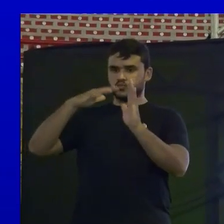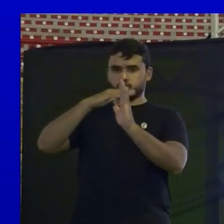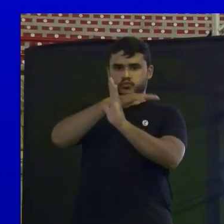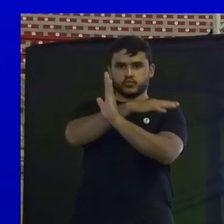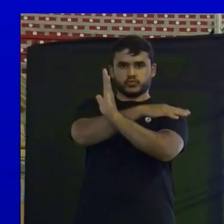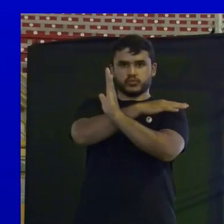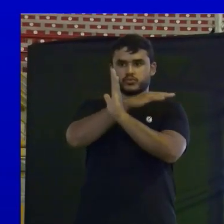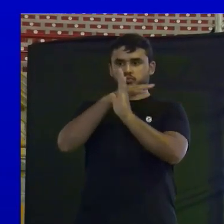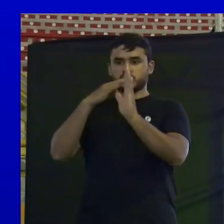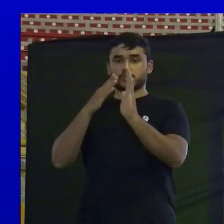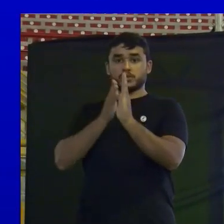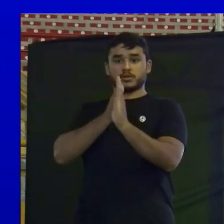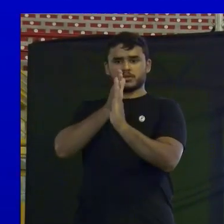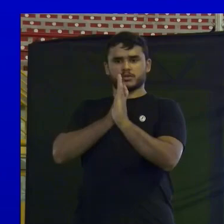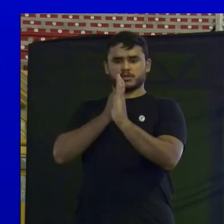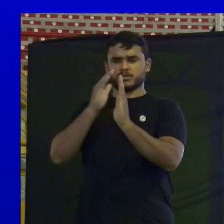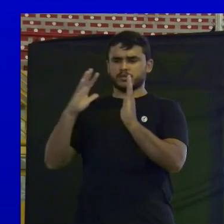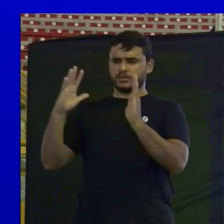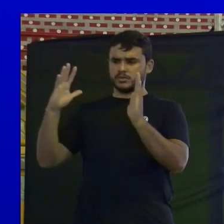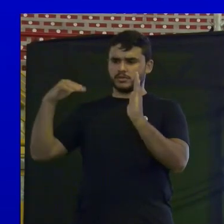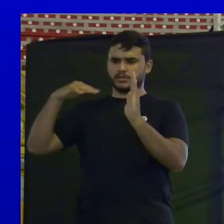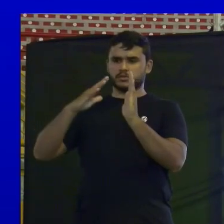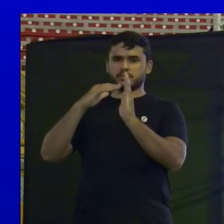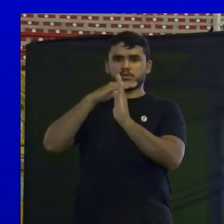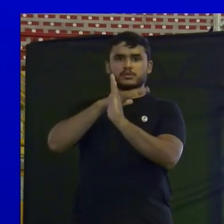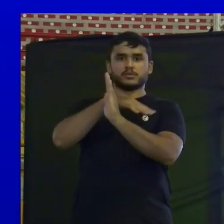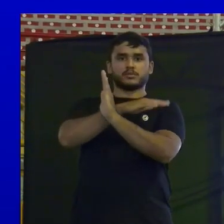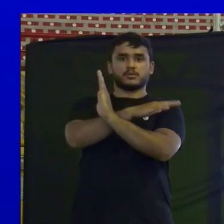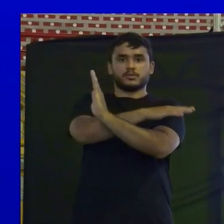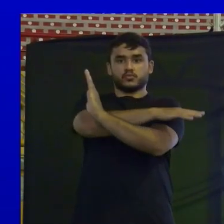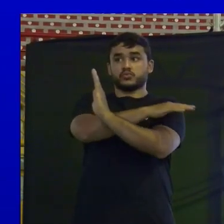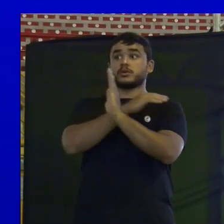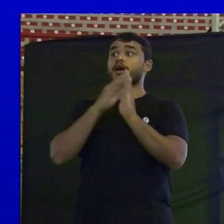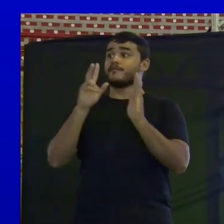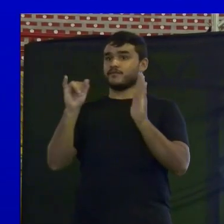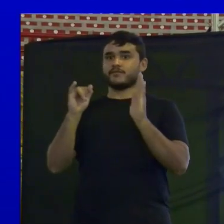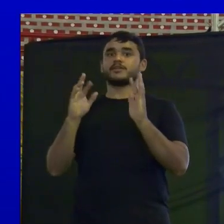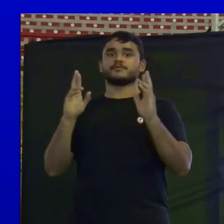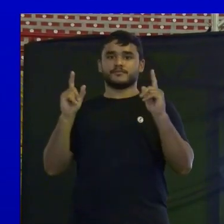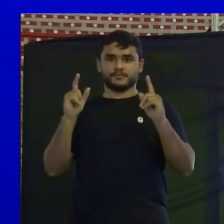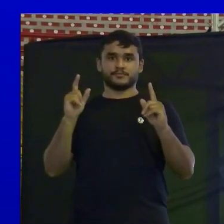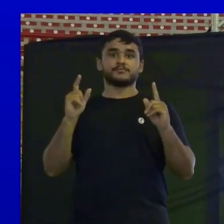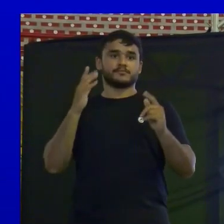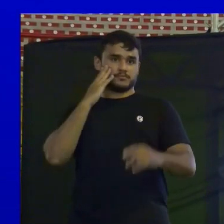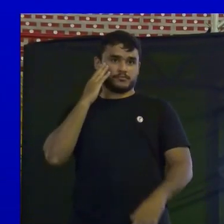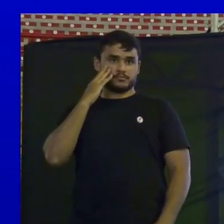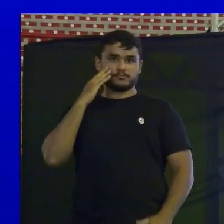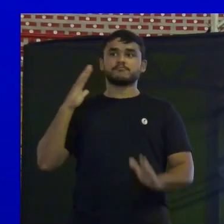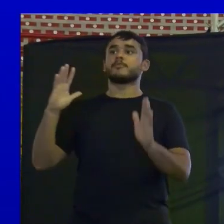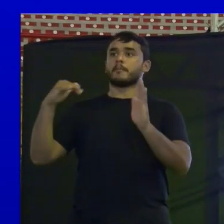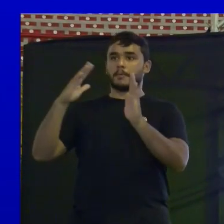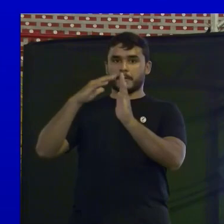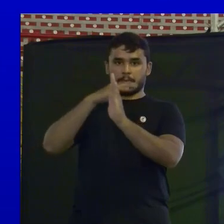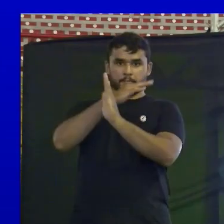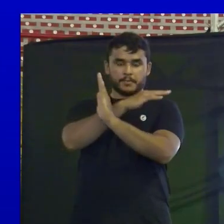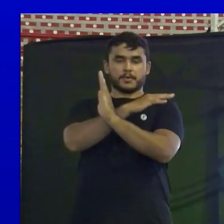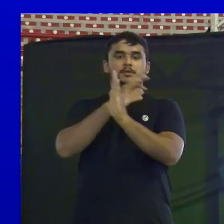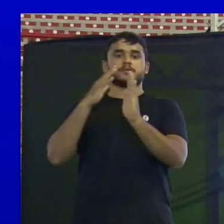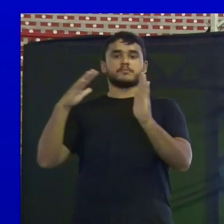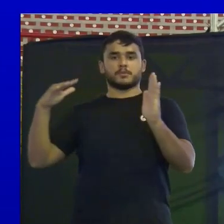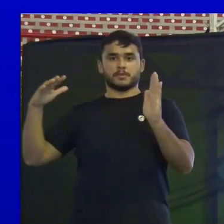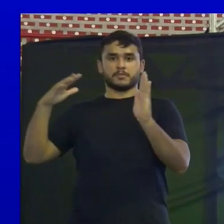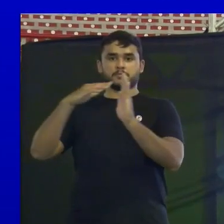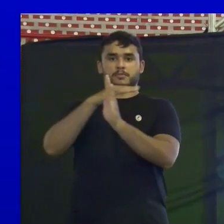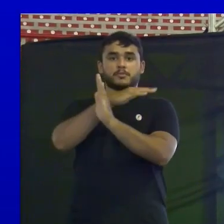outro meio, vai haver mudança onde? Na velocidade, e vai haver mudança no comprimento